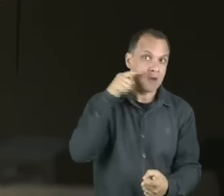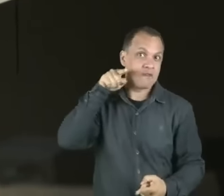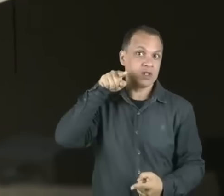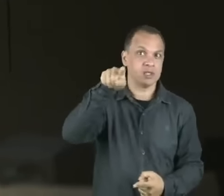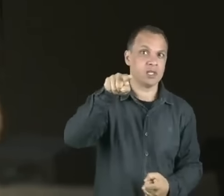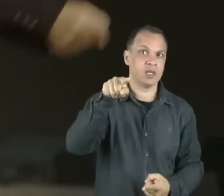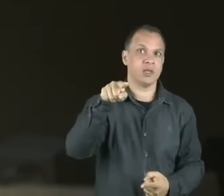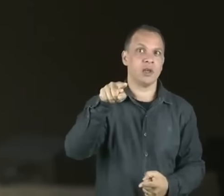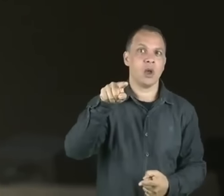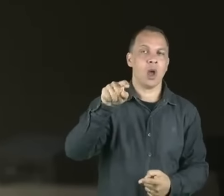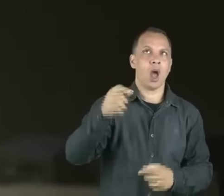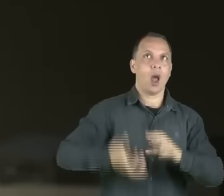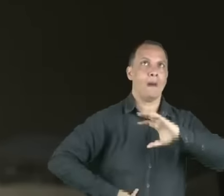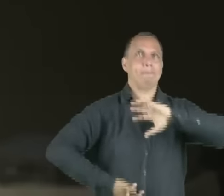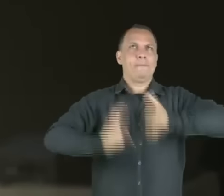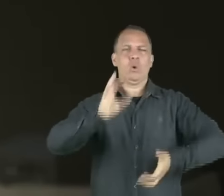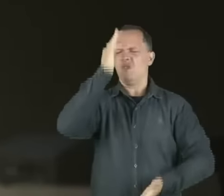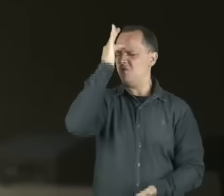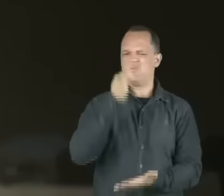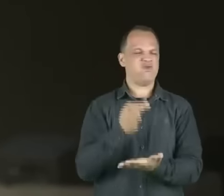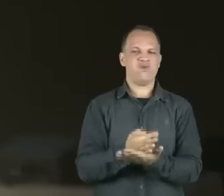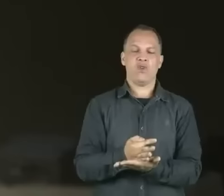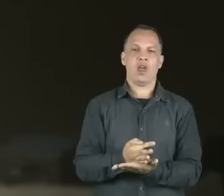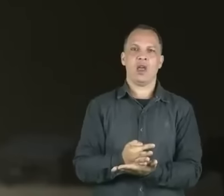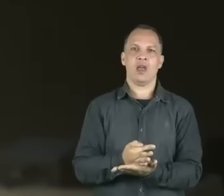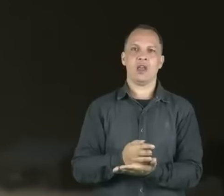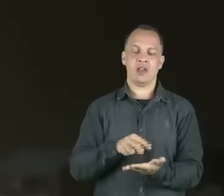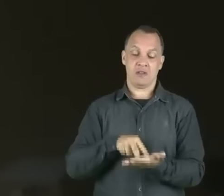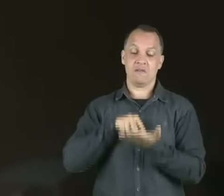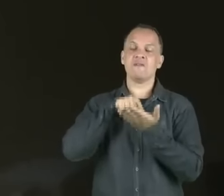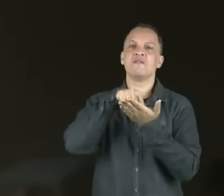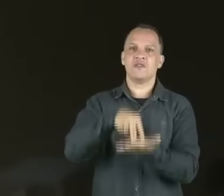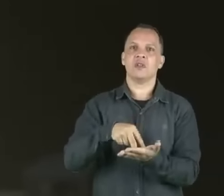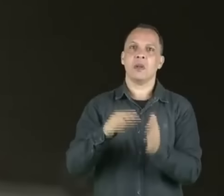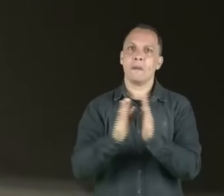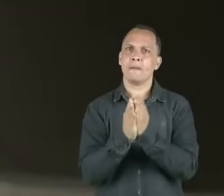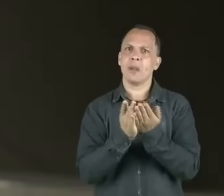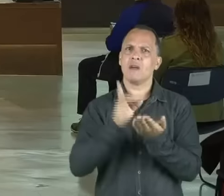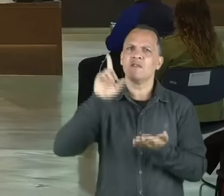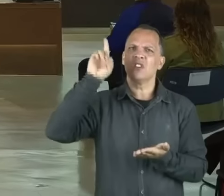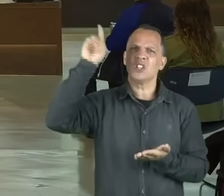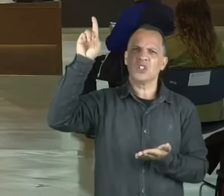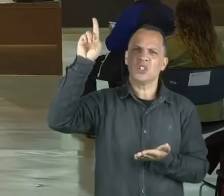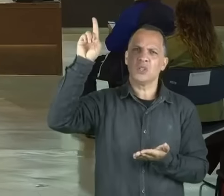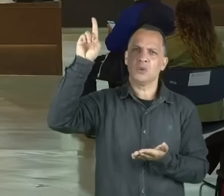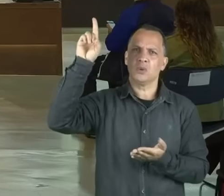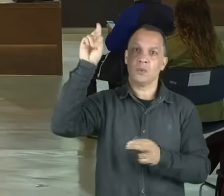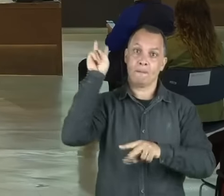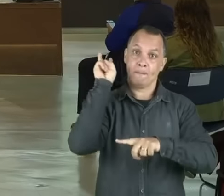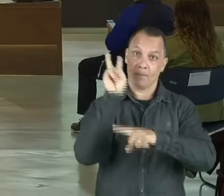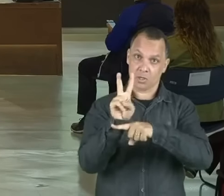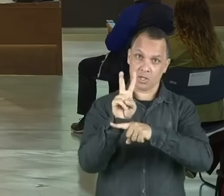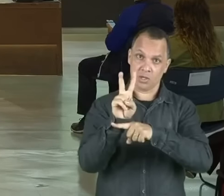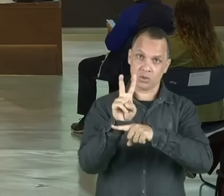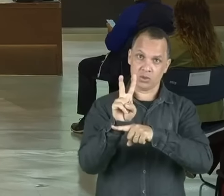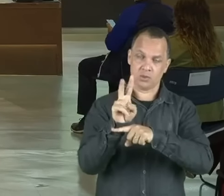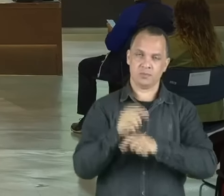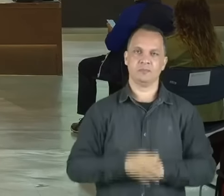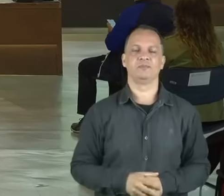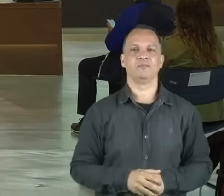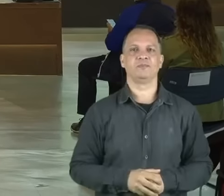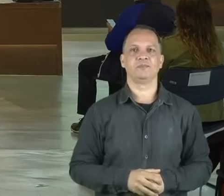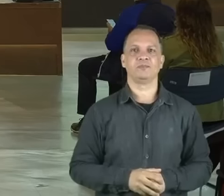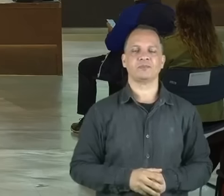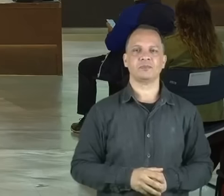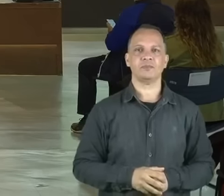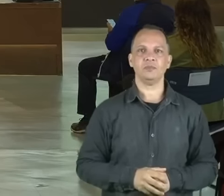EA espada do espírito que é a palavra de Deus também esse é um